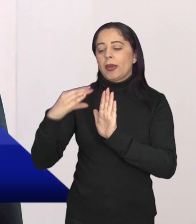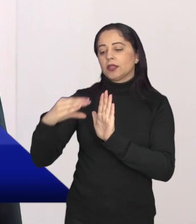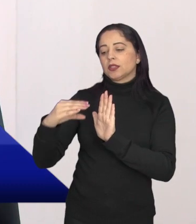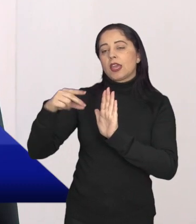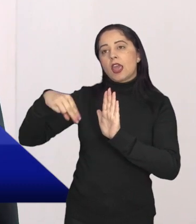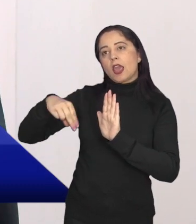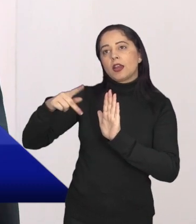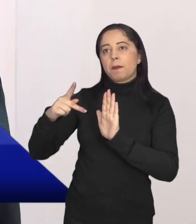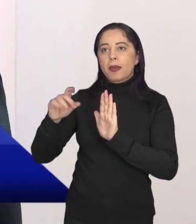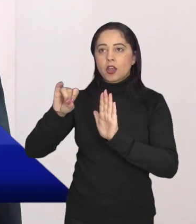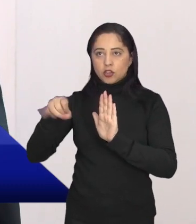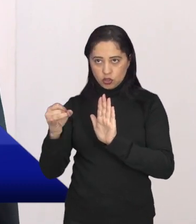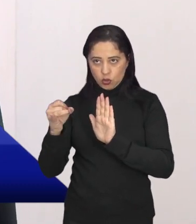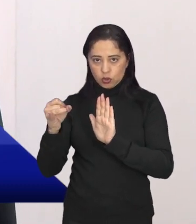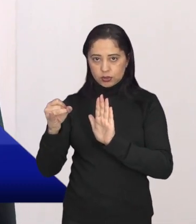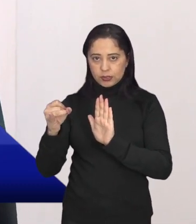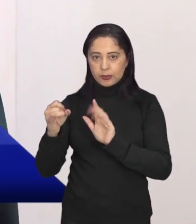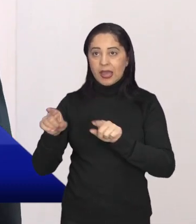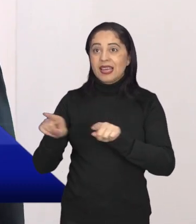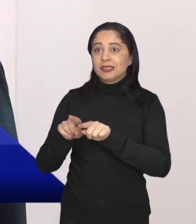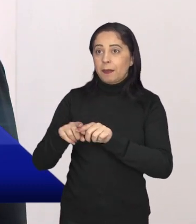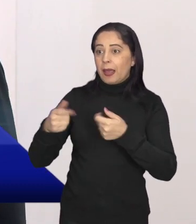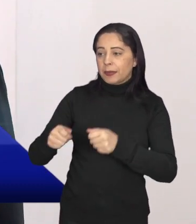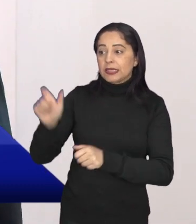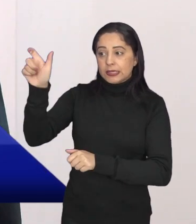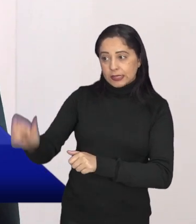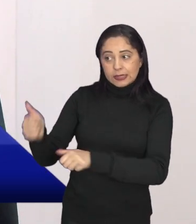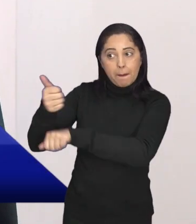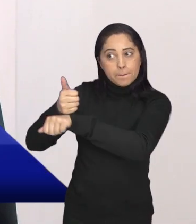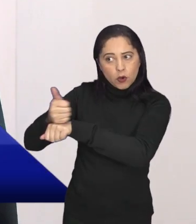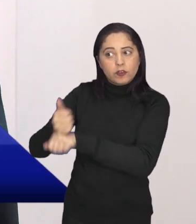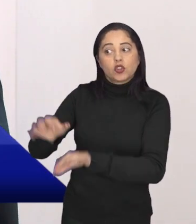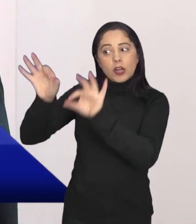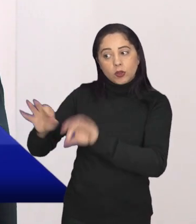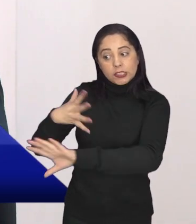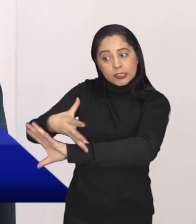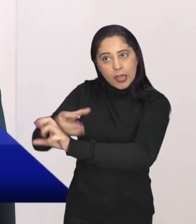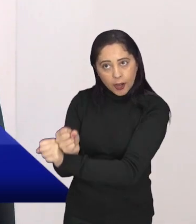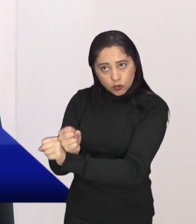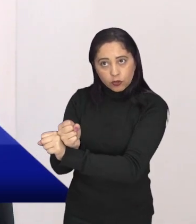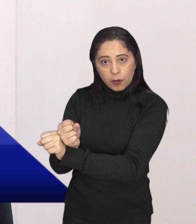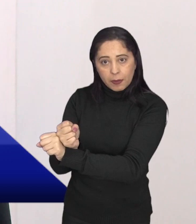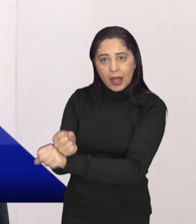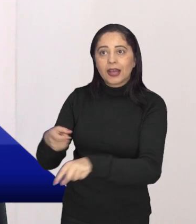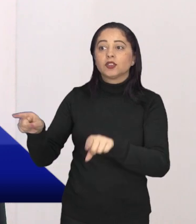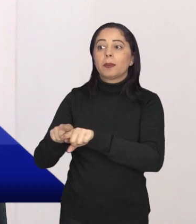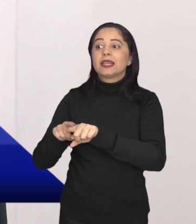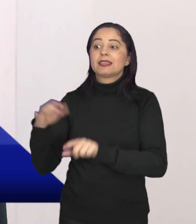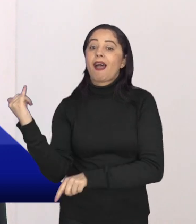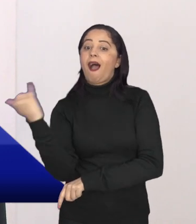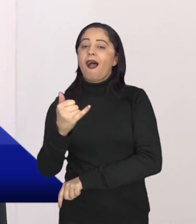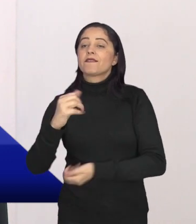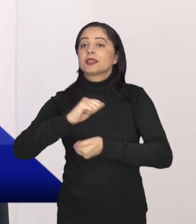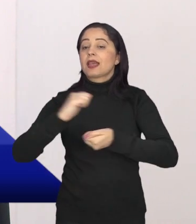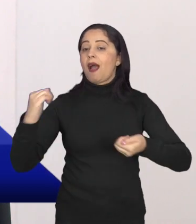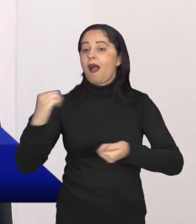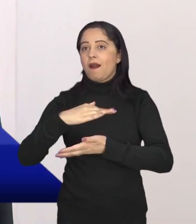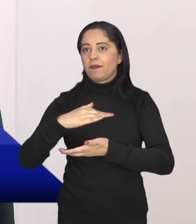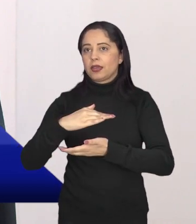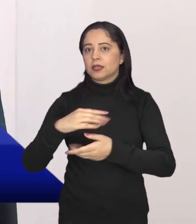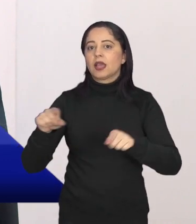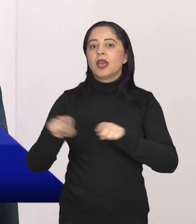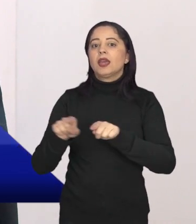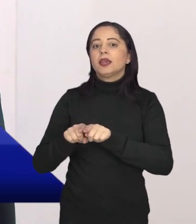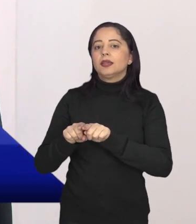essa atividade de prestação de serviço ele precisa ter farmacêutico habilitado precisa comunicar vigilância sanitária e Anvisa e